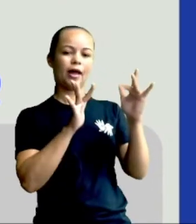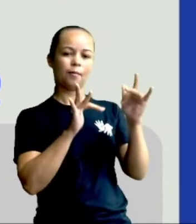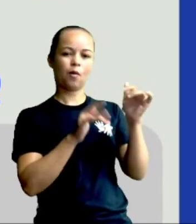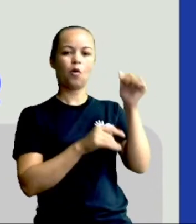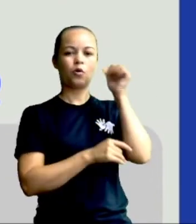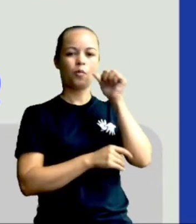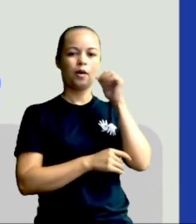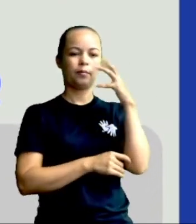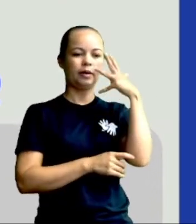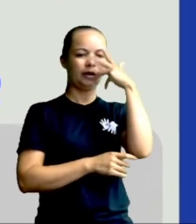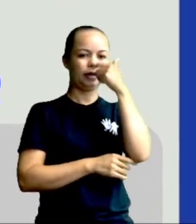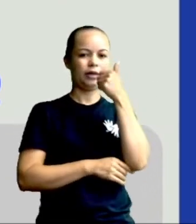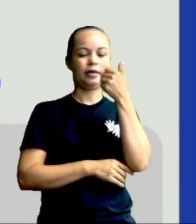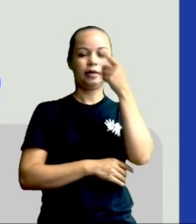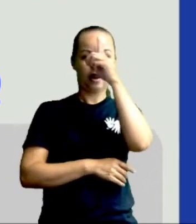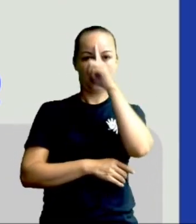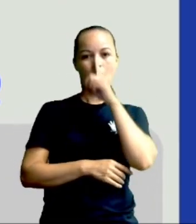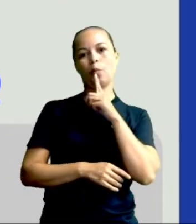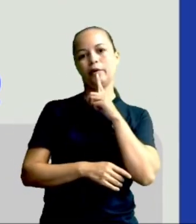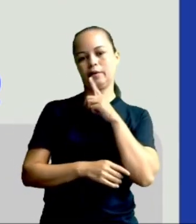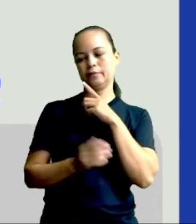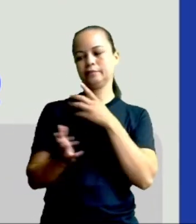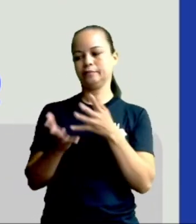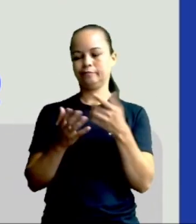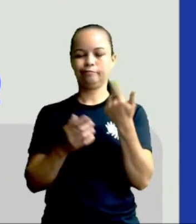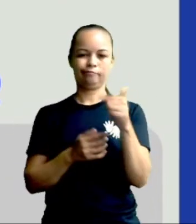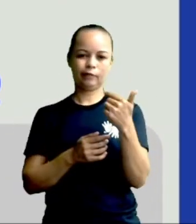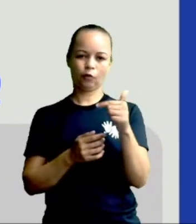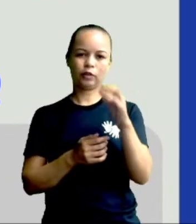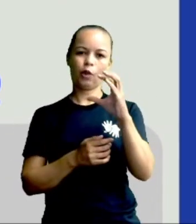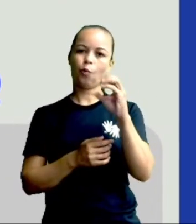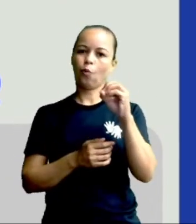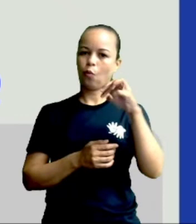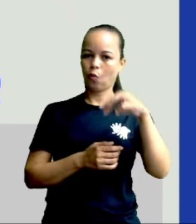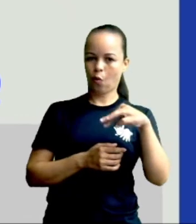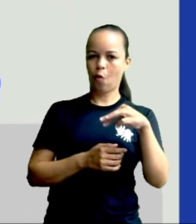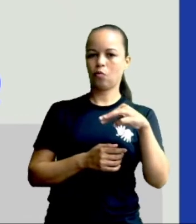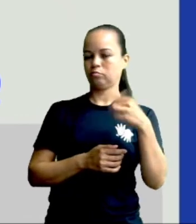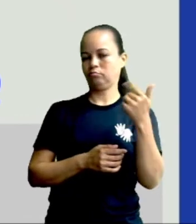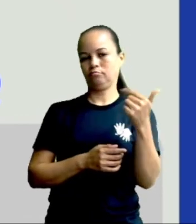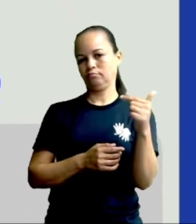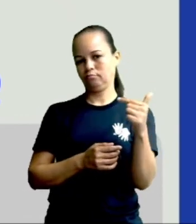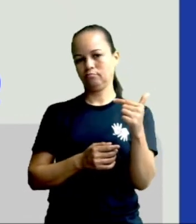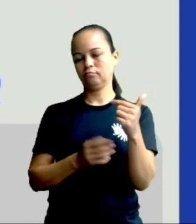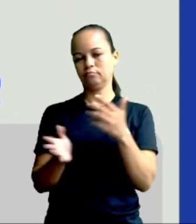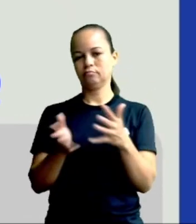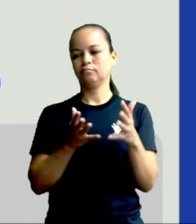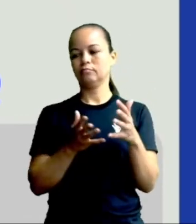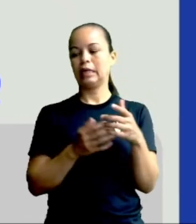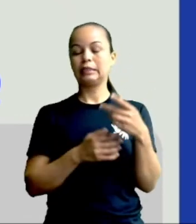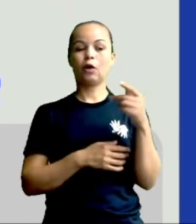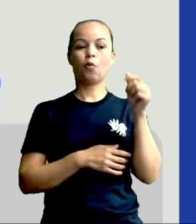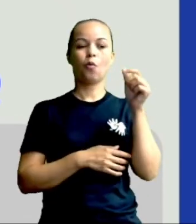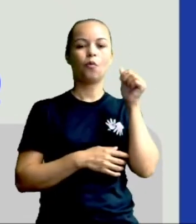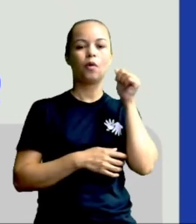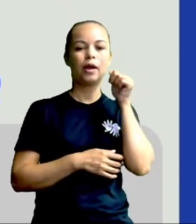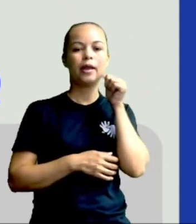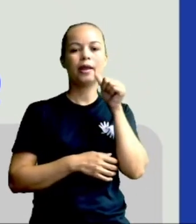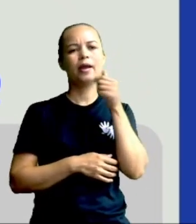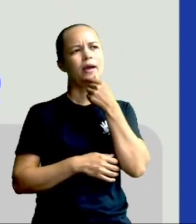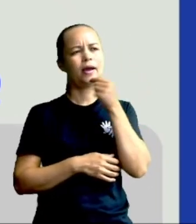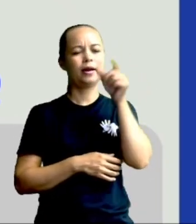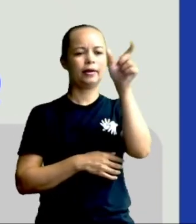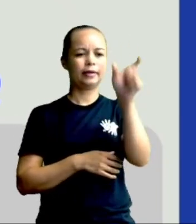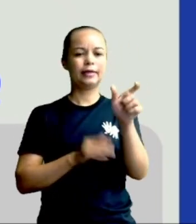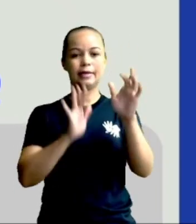após o verbo namorar não tem essa preposição com ou seja ele ela namora alguém